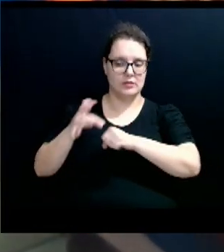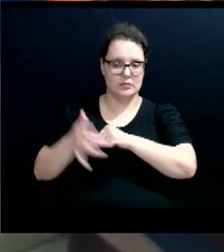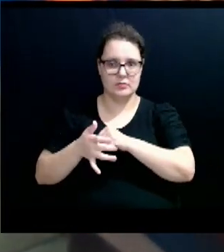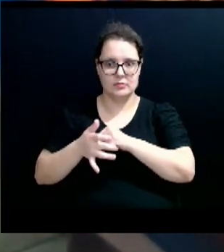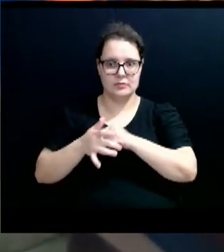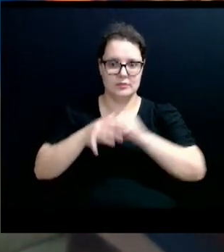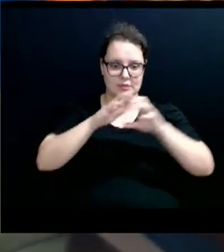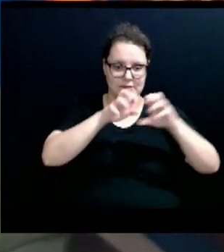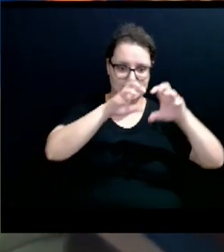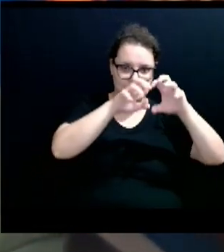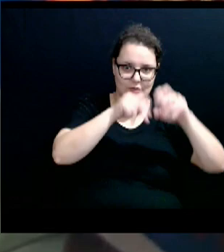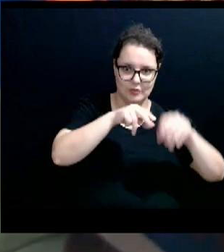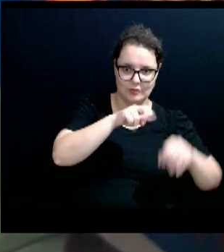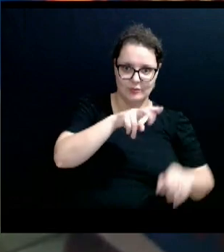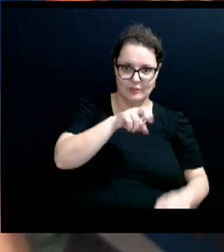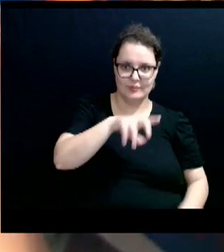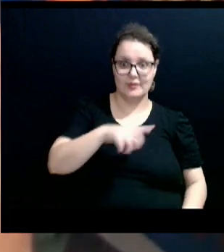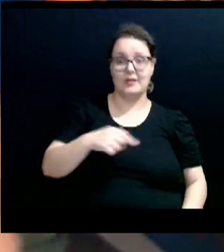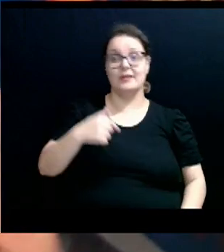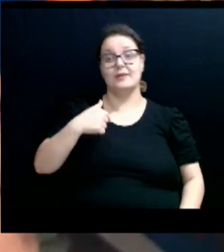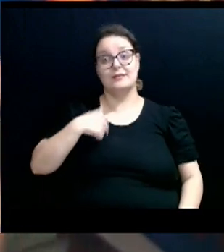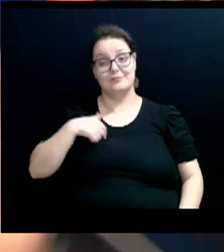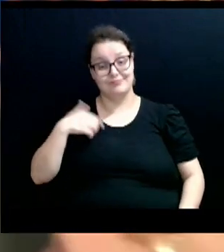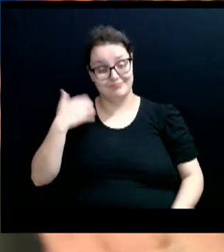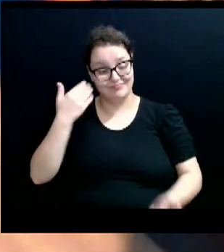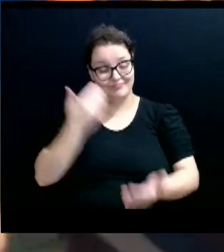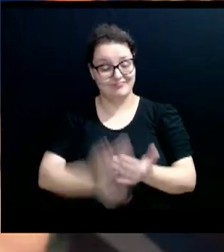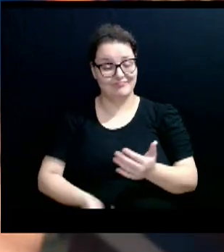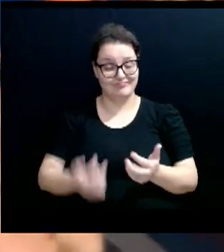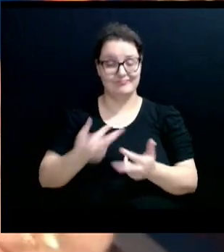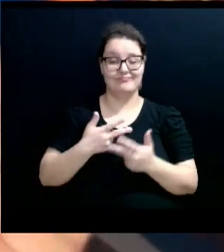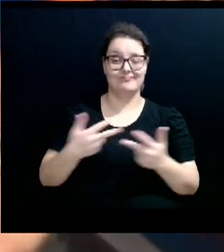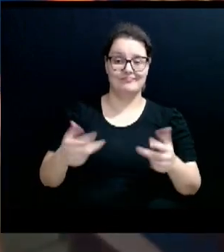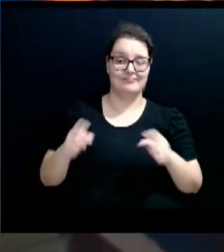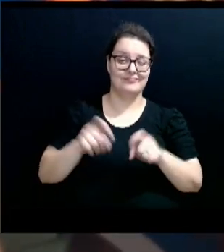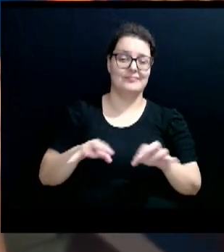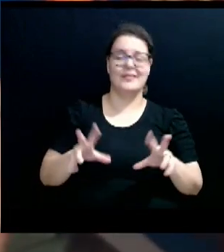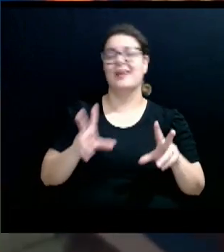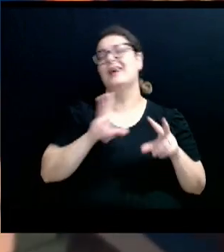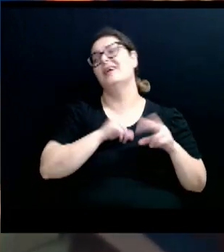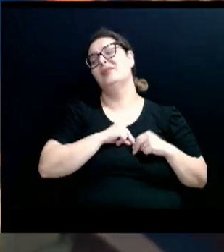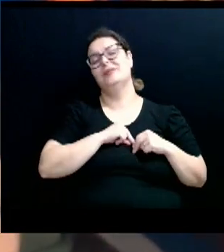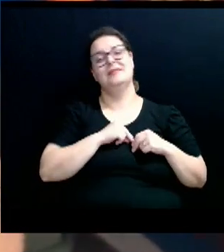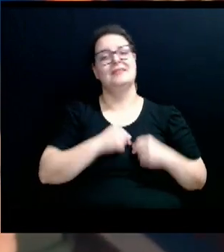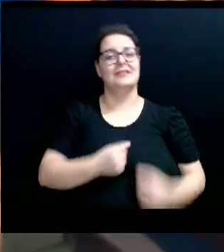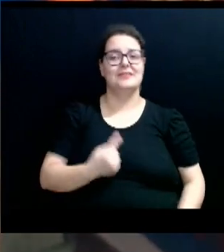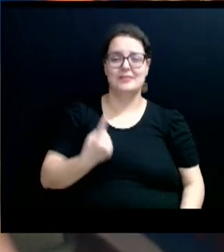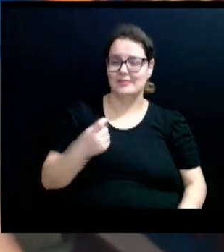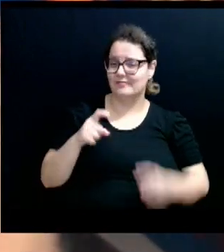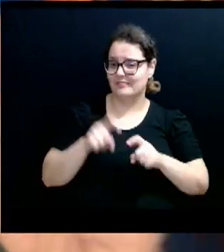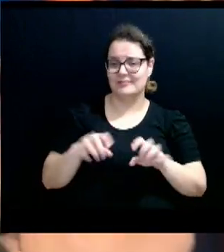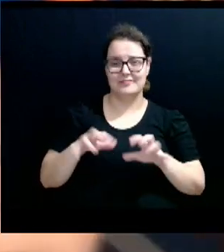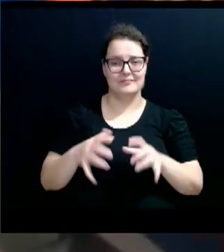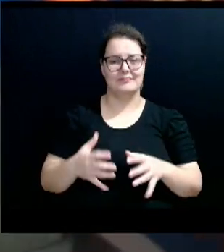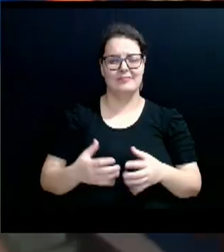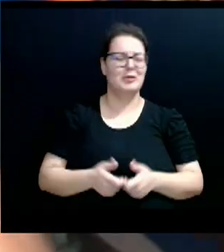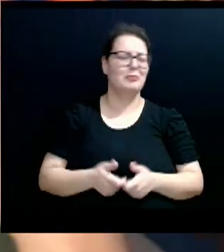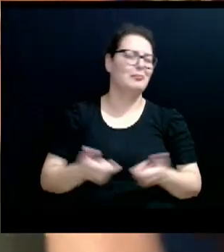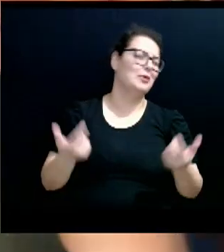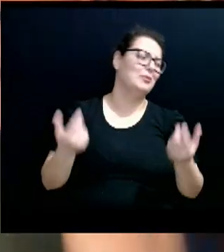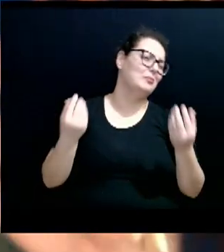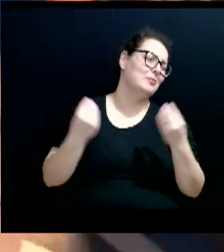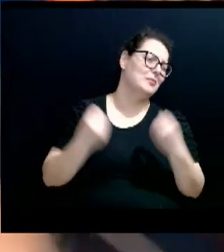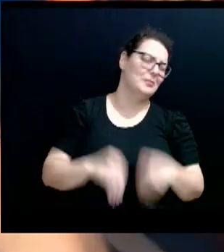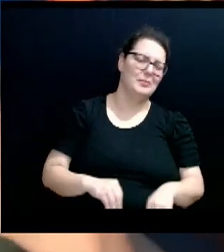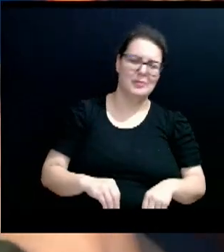essa pessoa que perdeu coisas que estavam no computador e só no computador. O maior prejuízo, você tem que sair